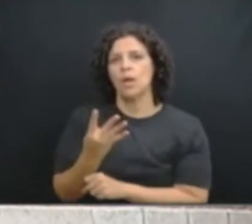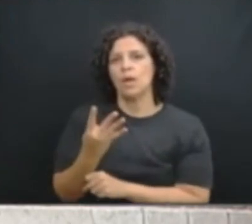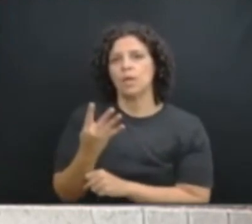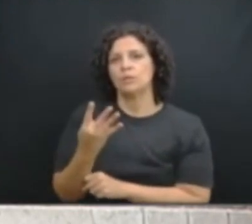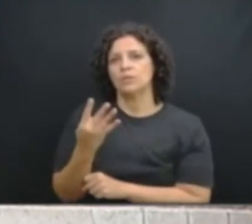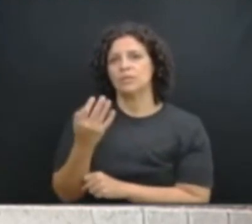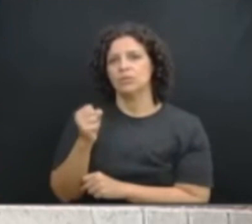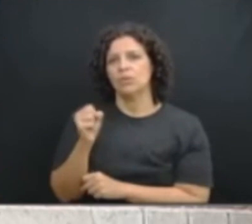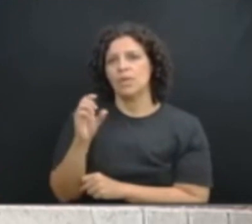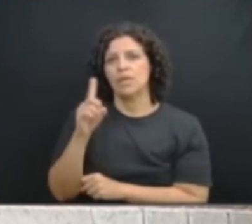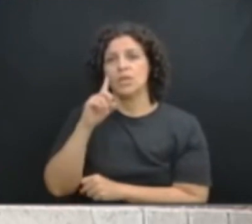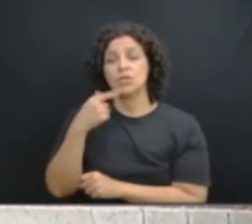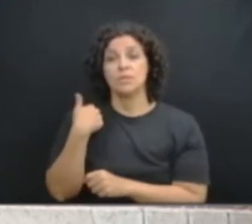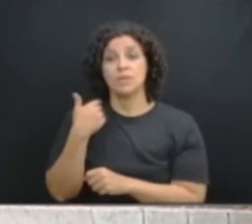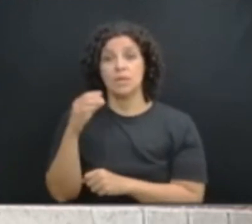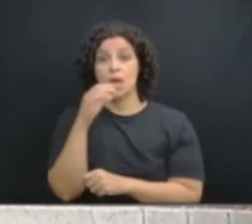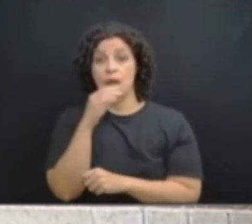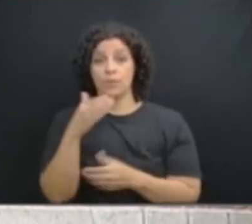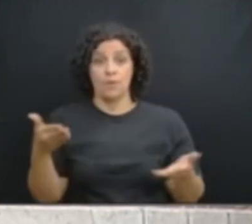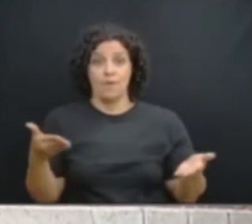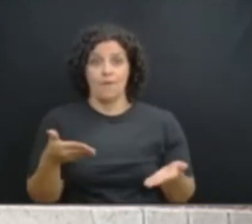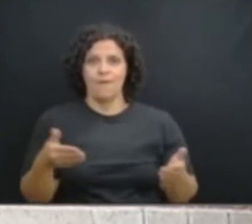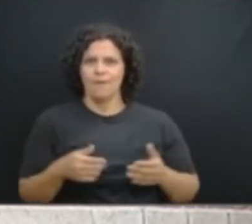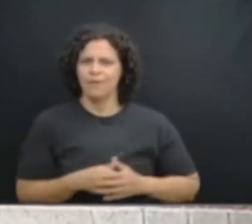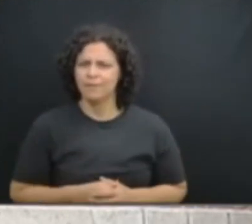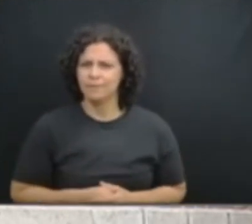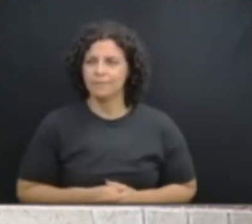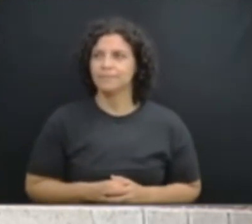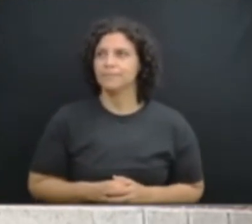Mas o governo resolveu ter pressa agora.